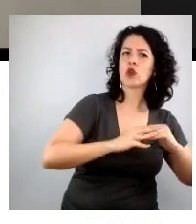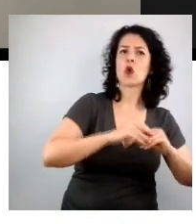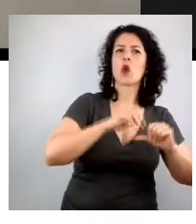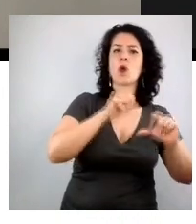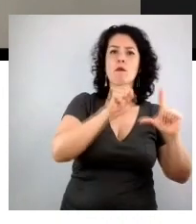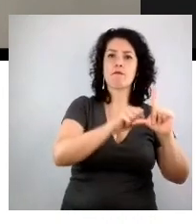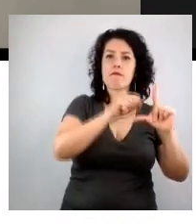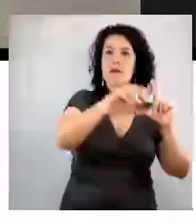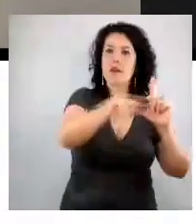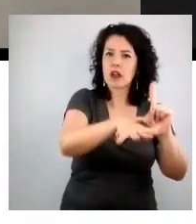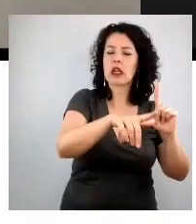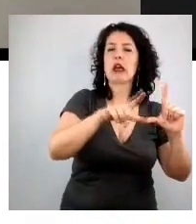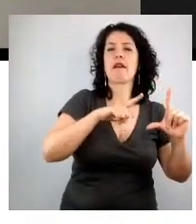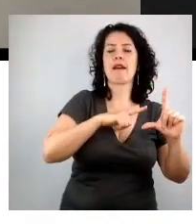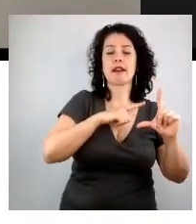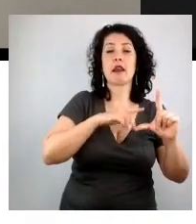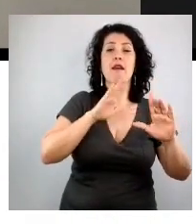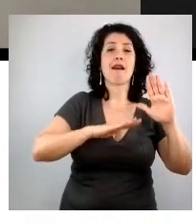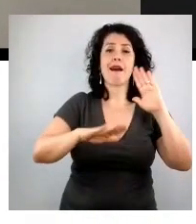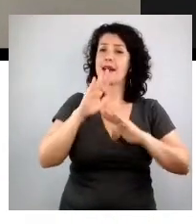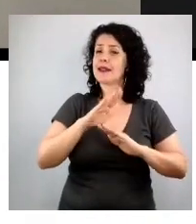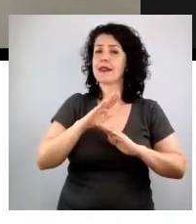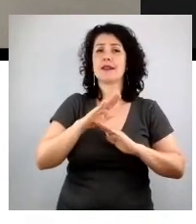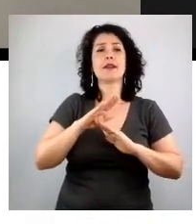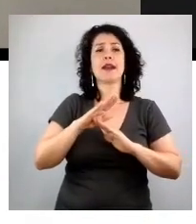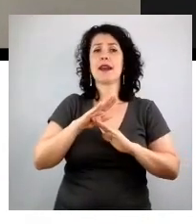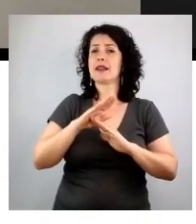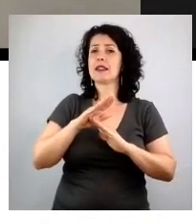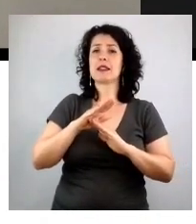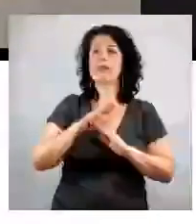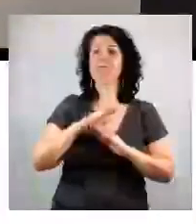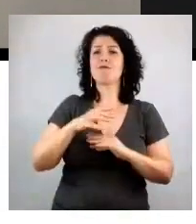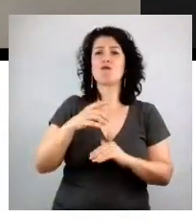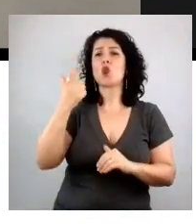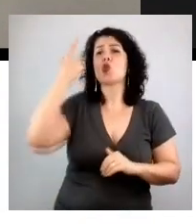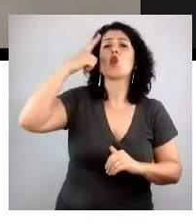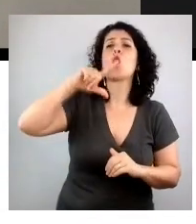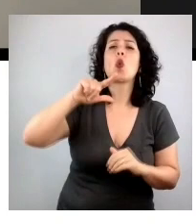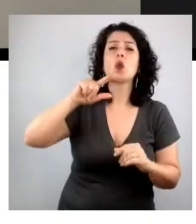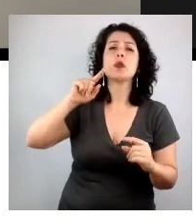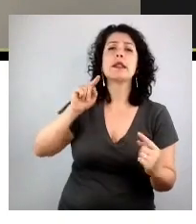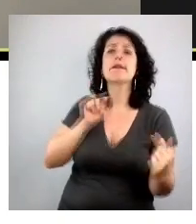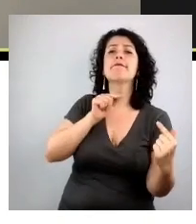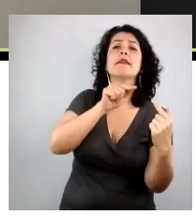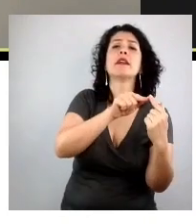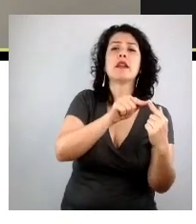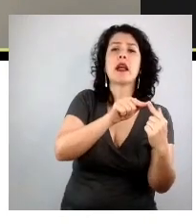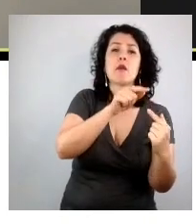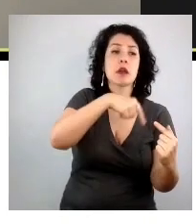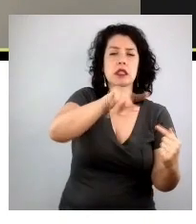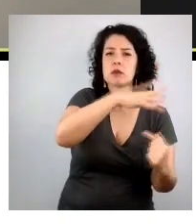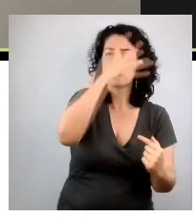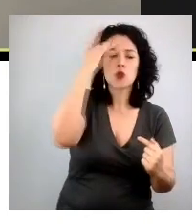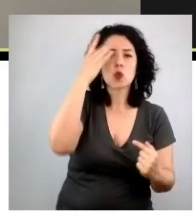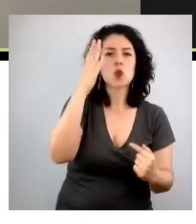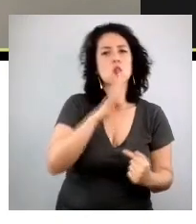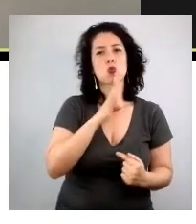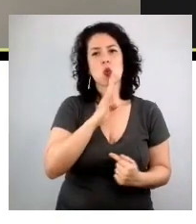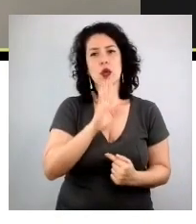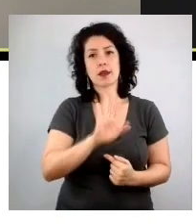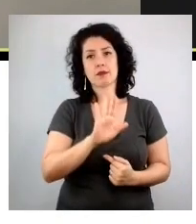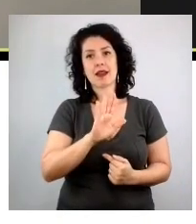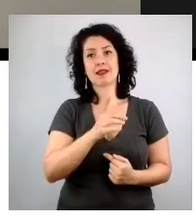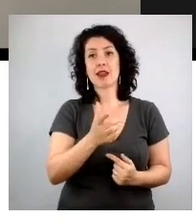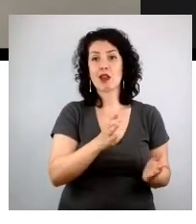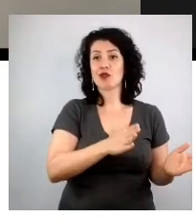não tem o alcance, não tem a base, porque as pessoas não conhecem, porque se conhecesse ele teria. E do outro lado eu tenho uma marca